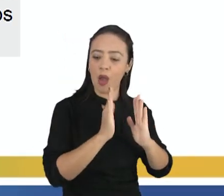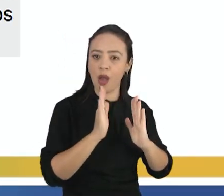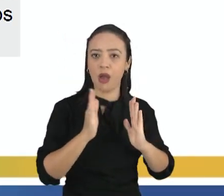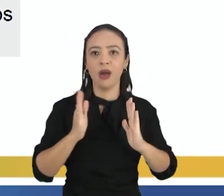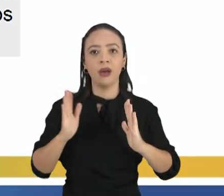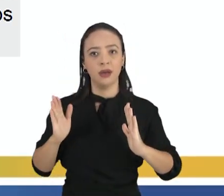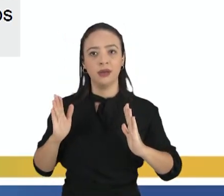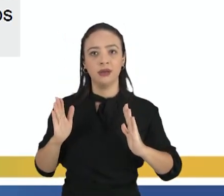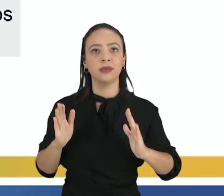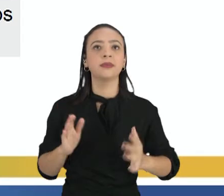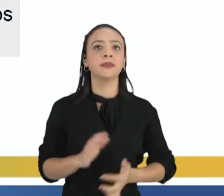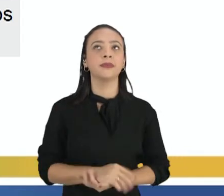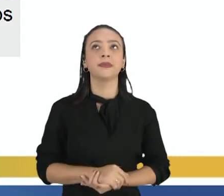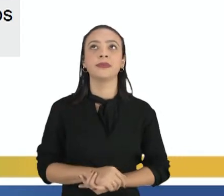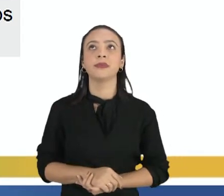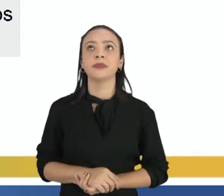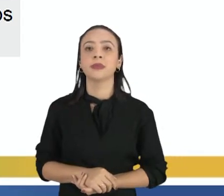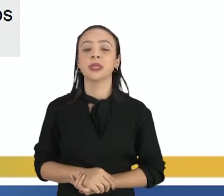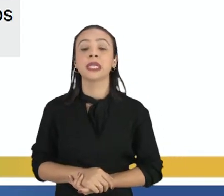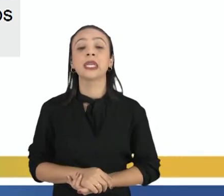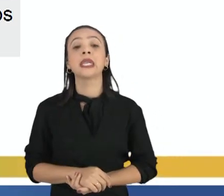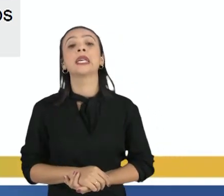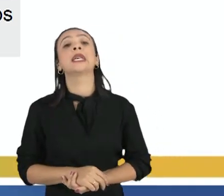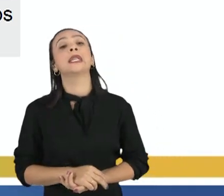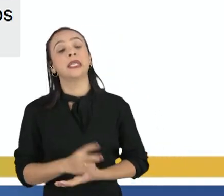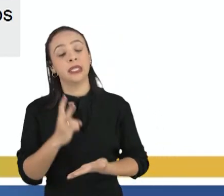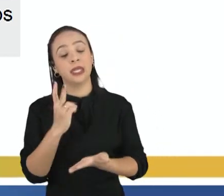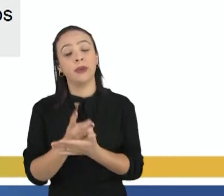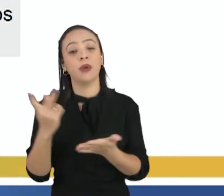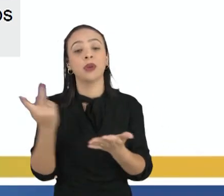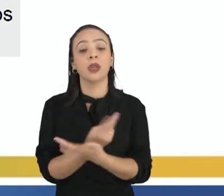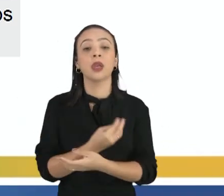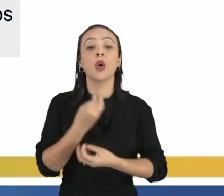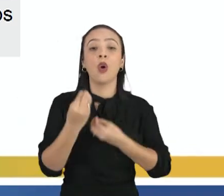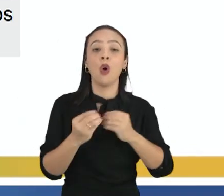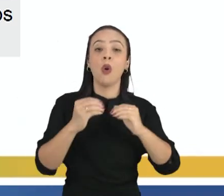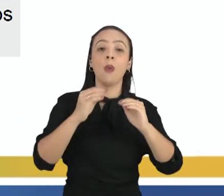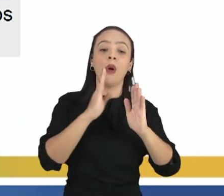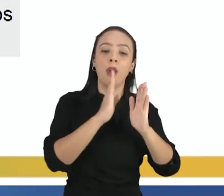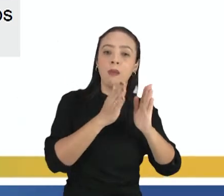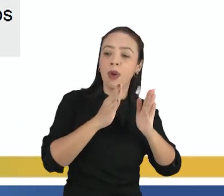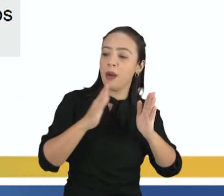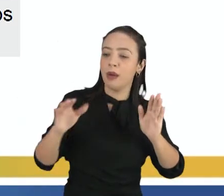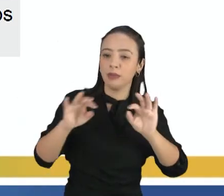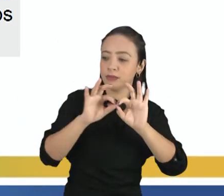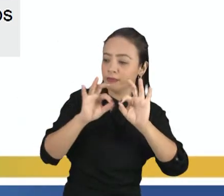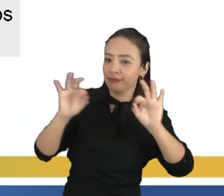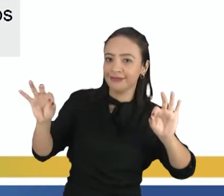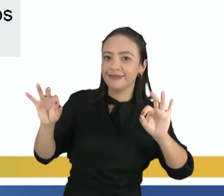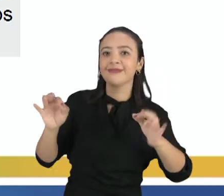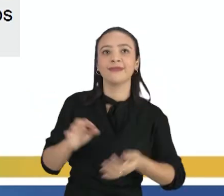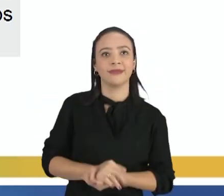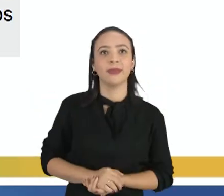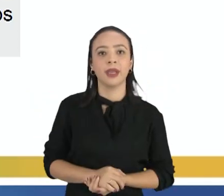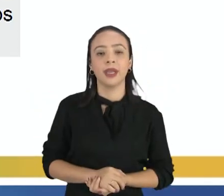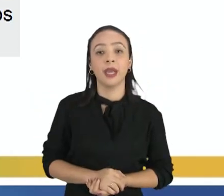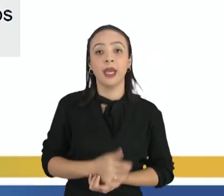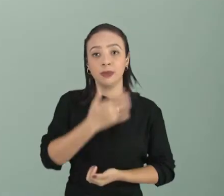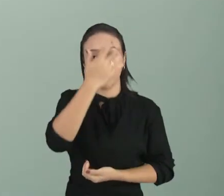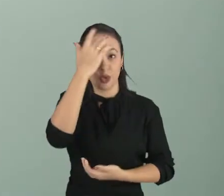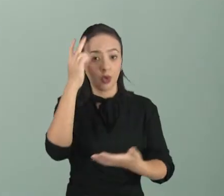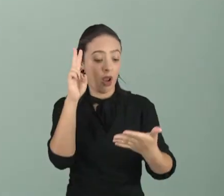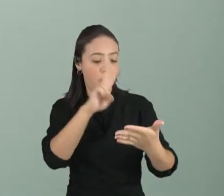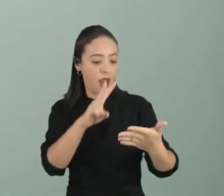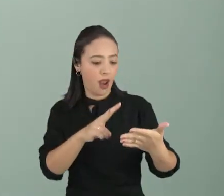sequência, normalmente na horizontal. As HQs têm o objetivo de entreter o leitor. Gente,